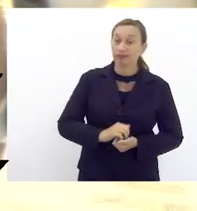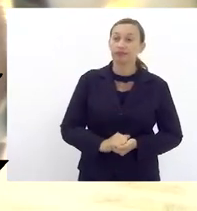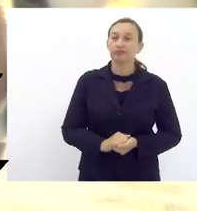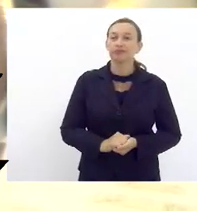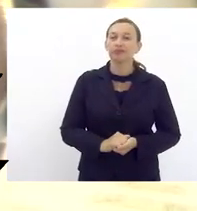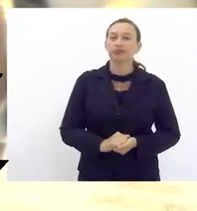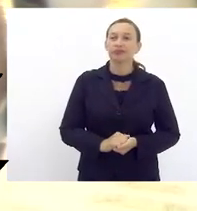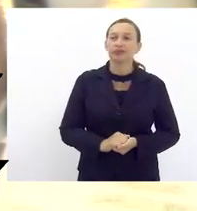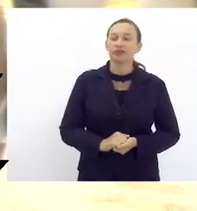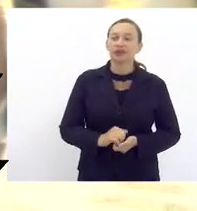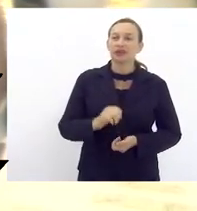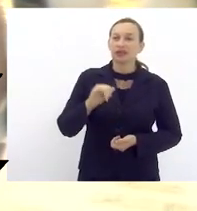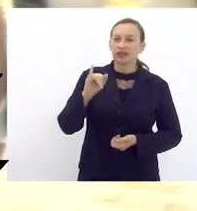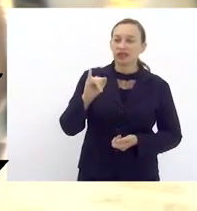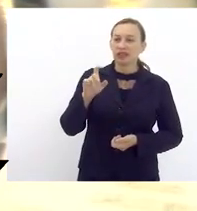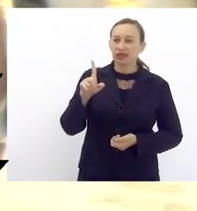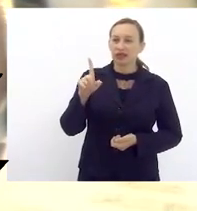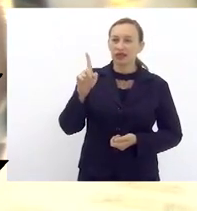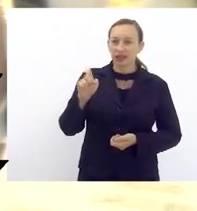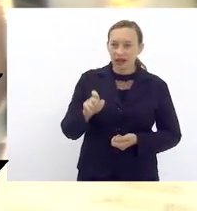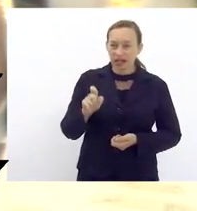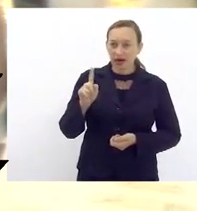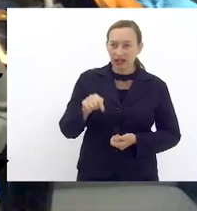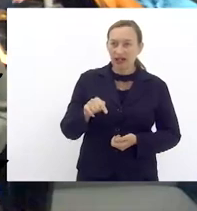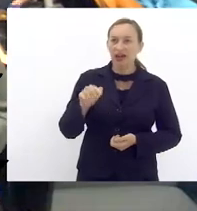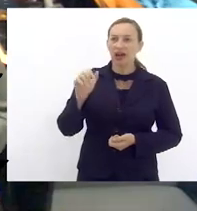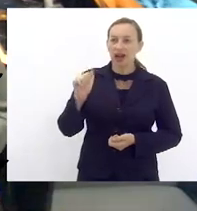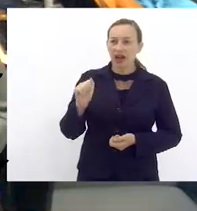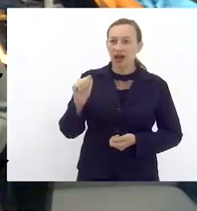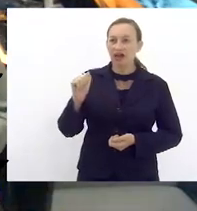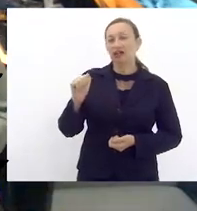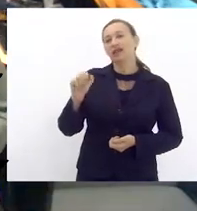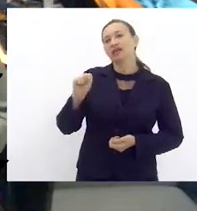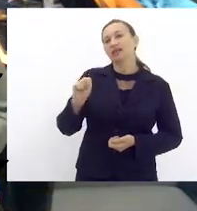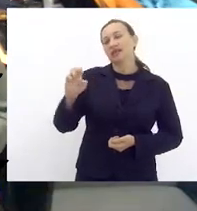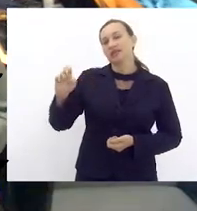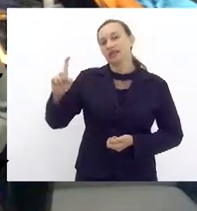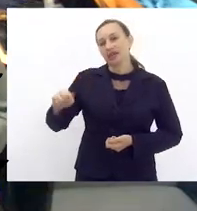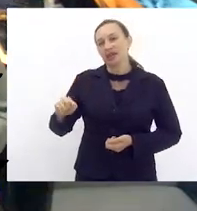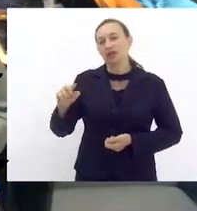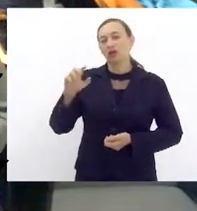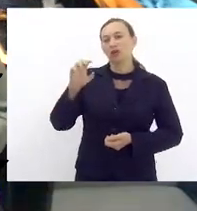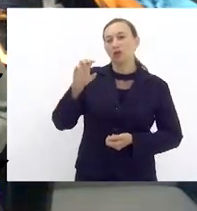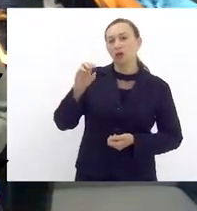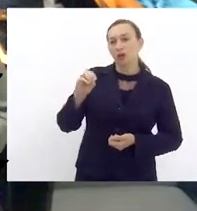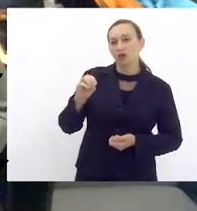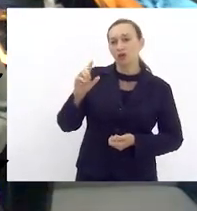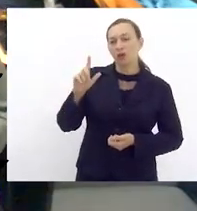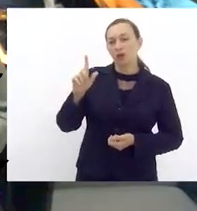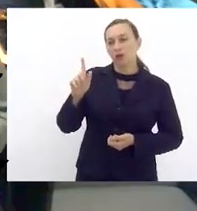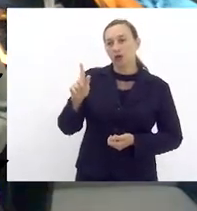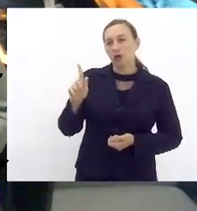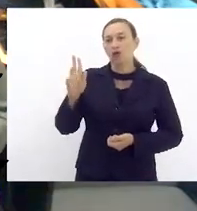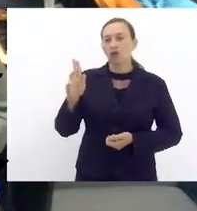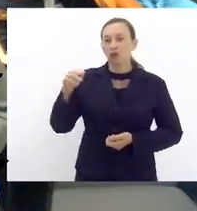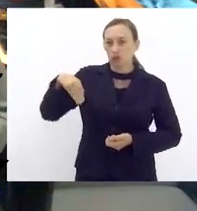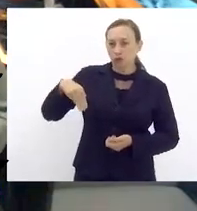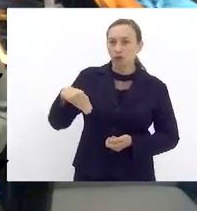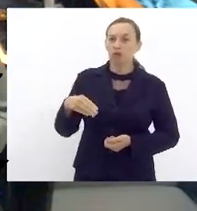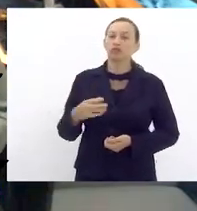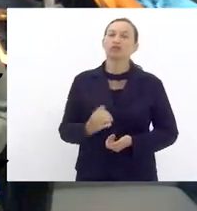e leia cedo algum Luiz do amanhã né importante e vamos dar sequência aqui